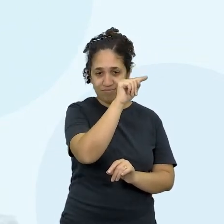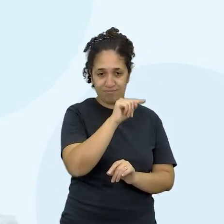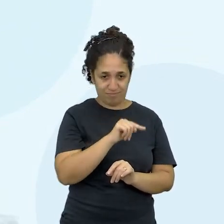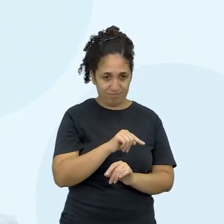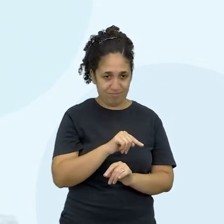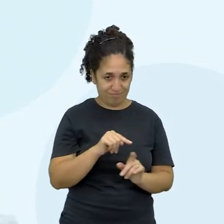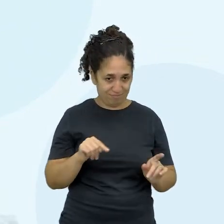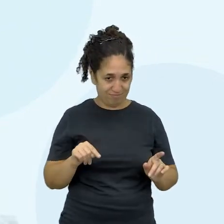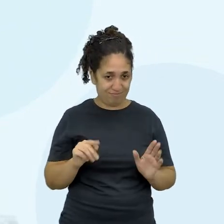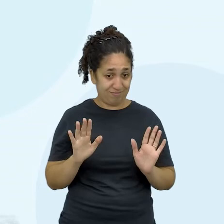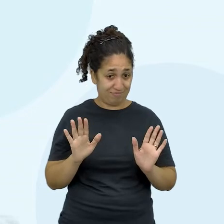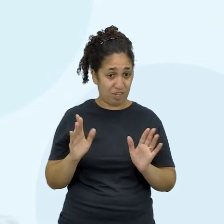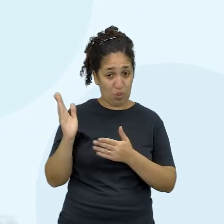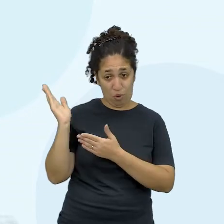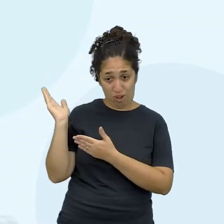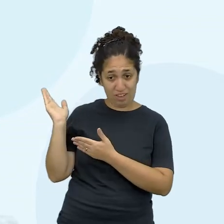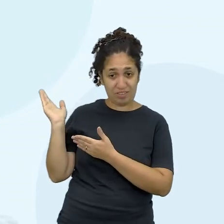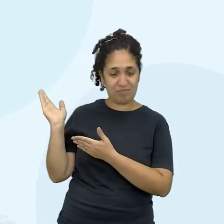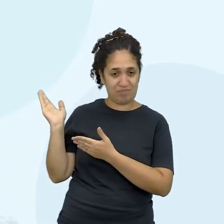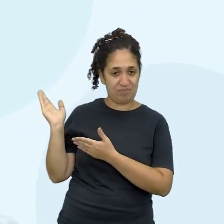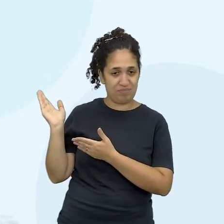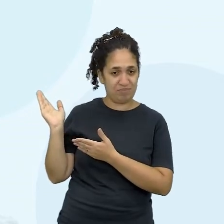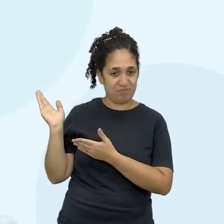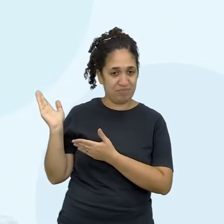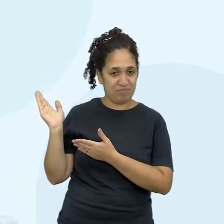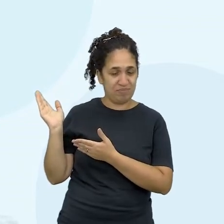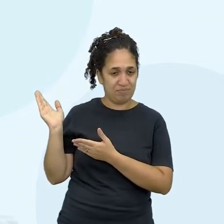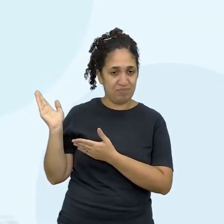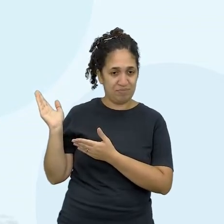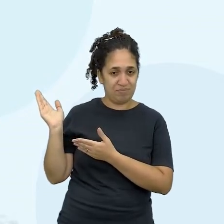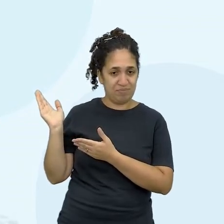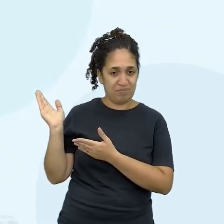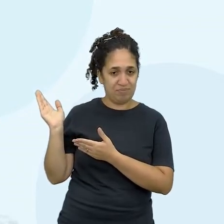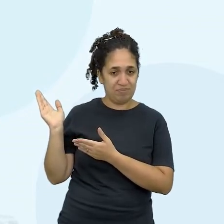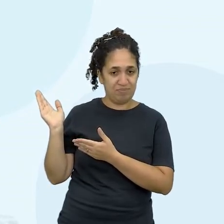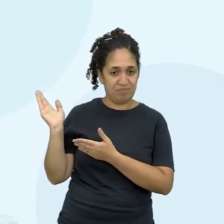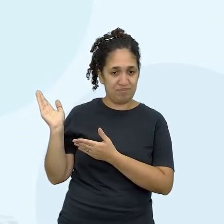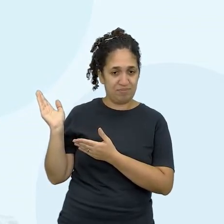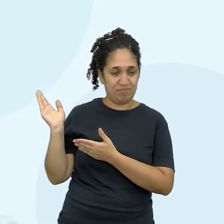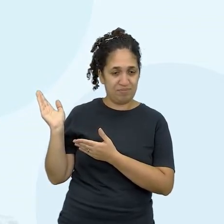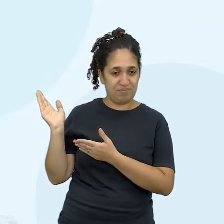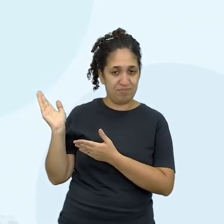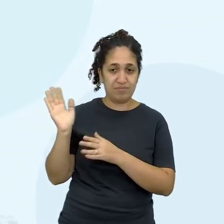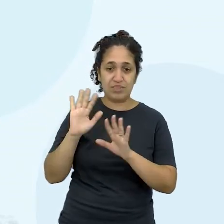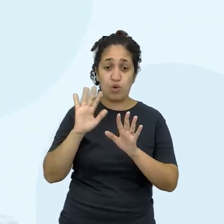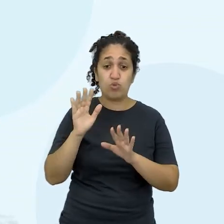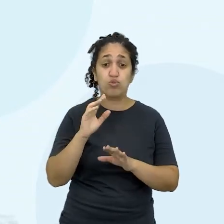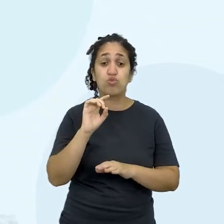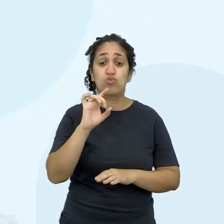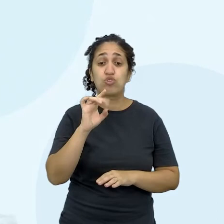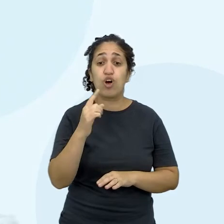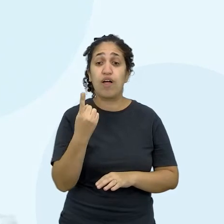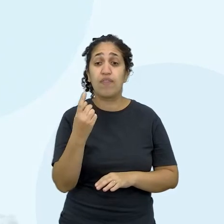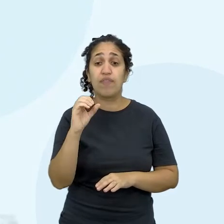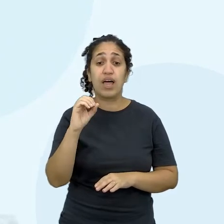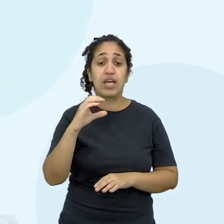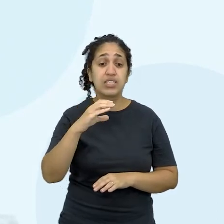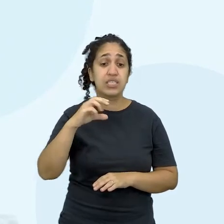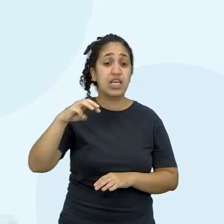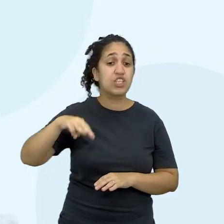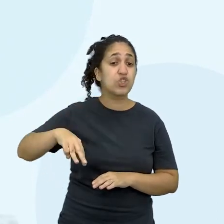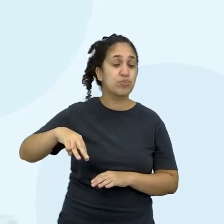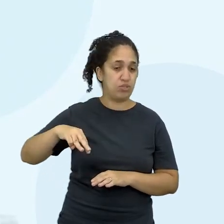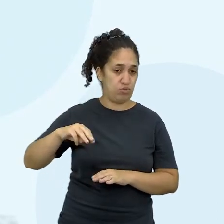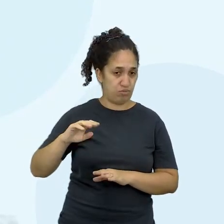nessa dimensão aqui também, ó. 10 centímetros cúbicos não, 10 centímetros, ó.